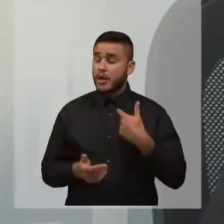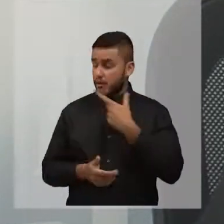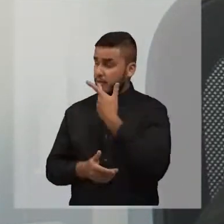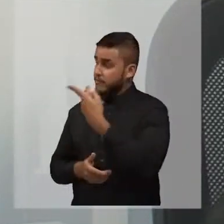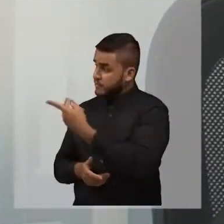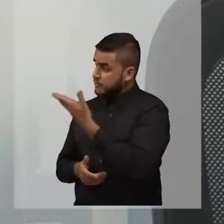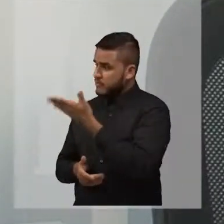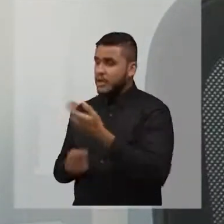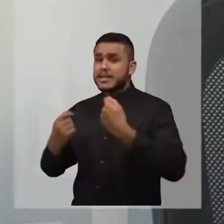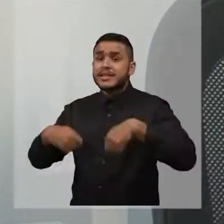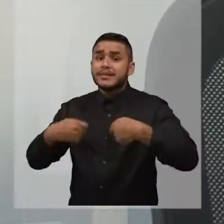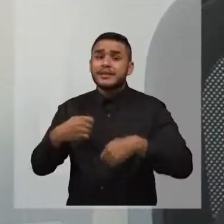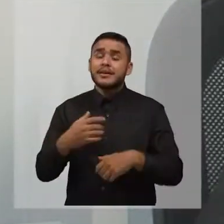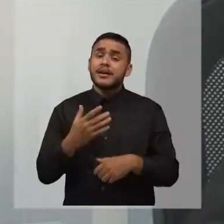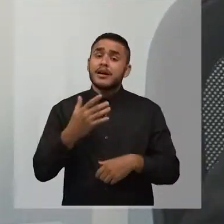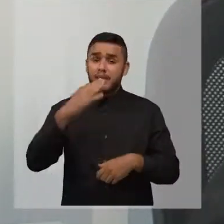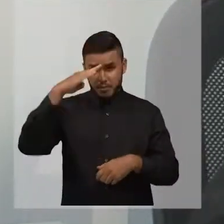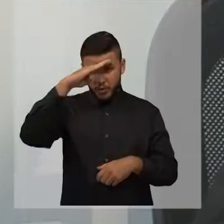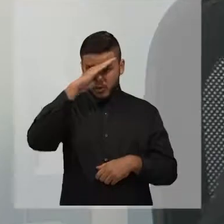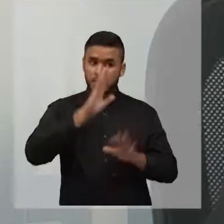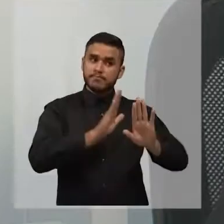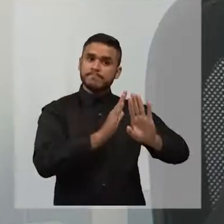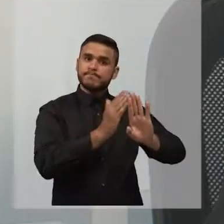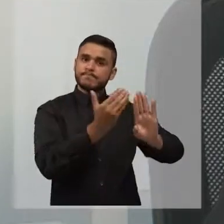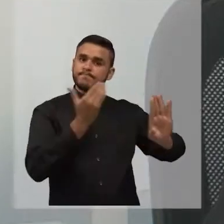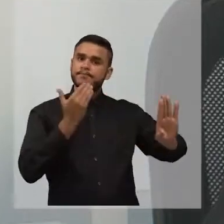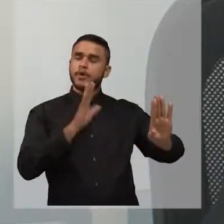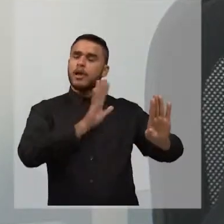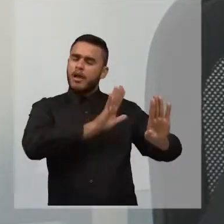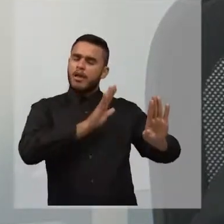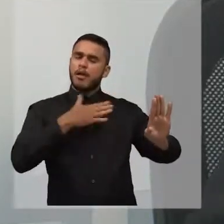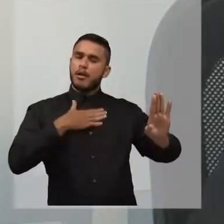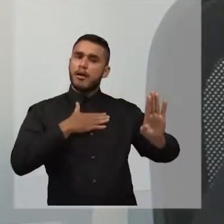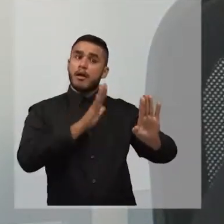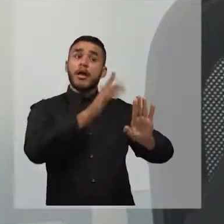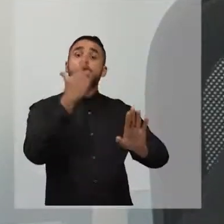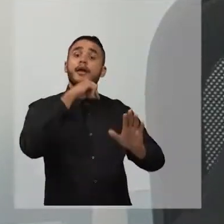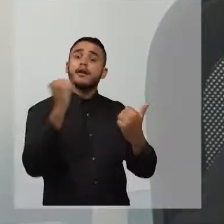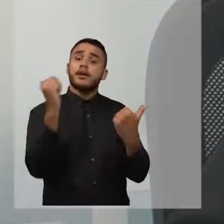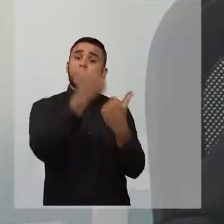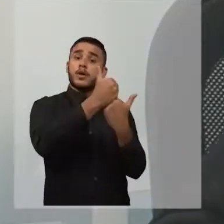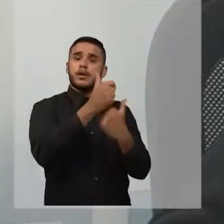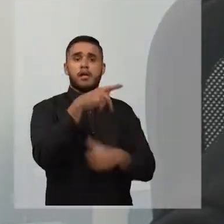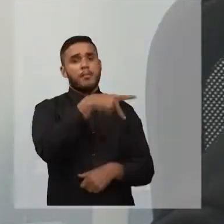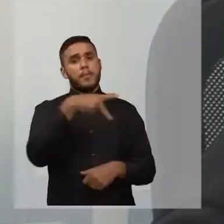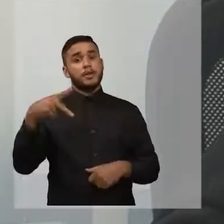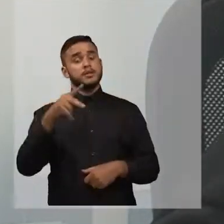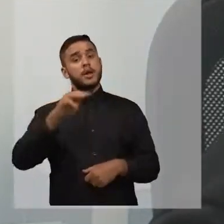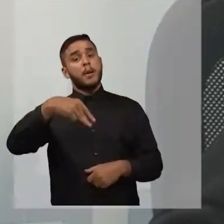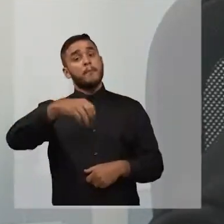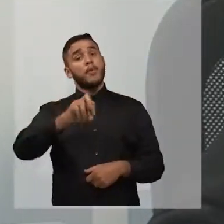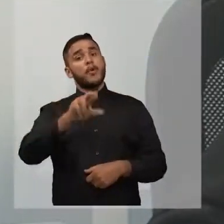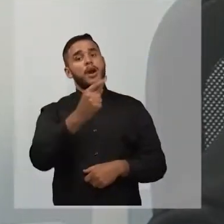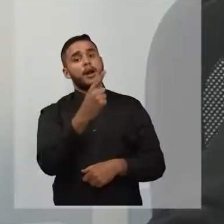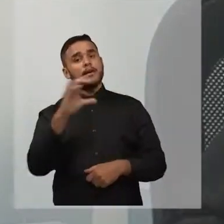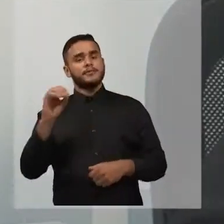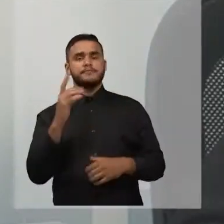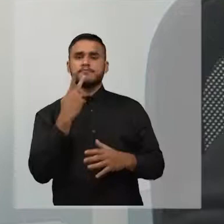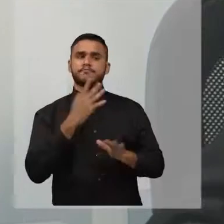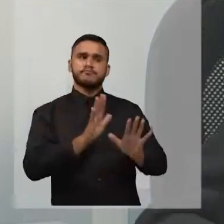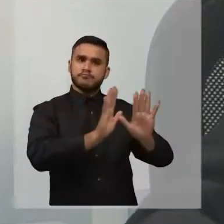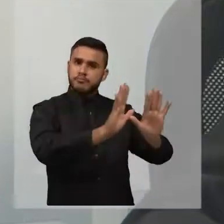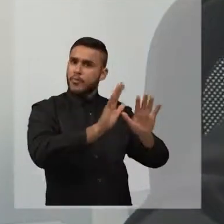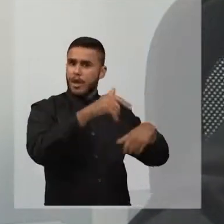de ter se afastado, o vice ter assumido, esse problema ter surgido no momento em que o vice estava e o mesmo